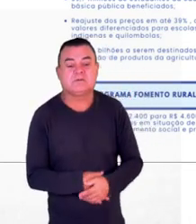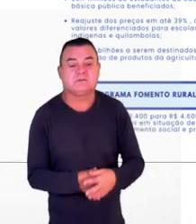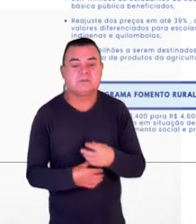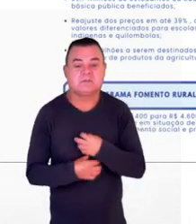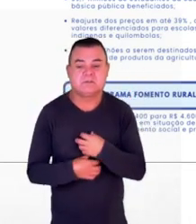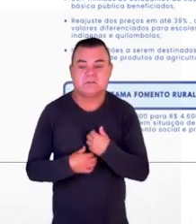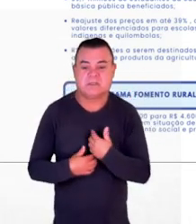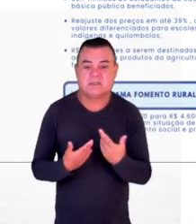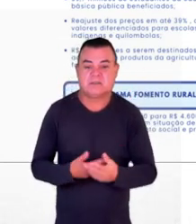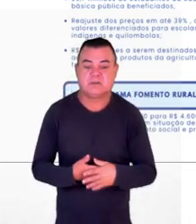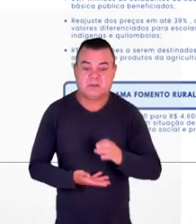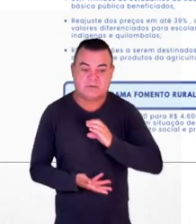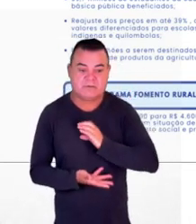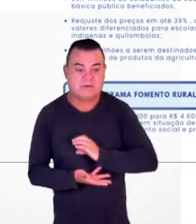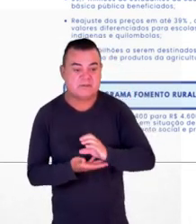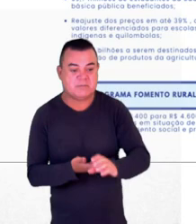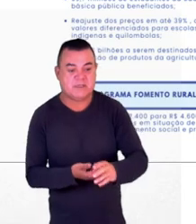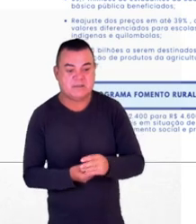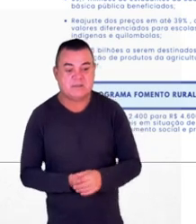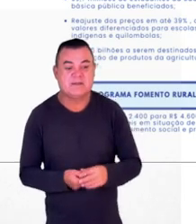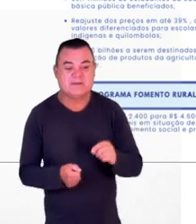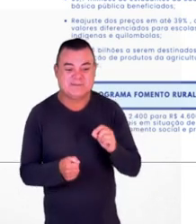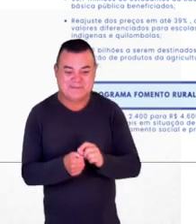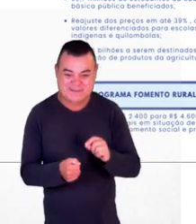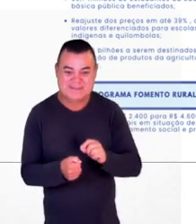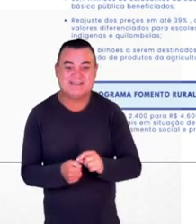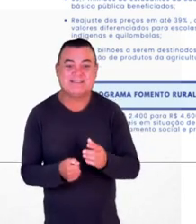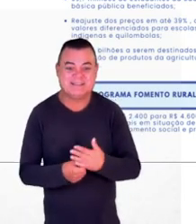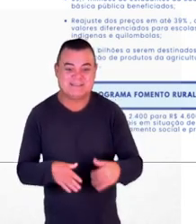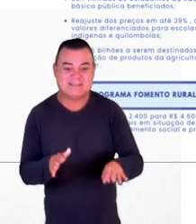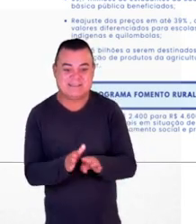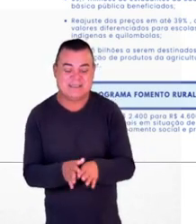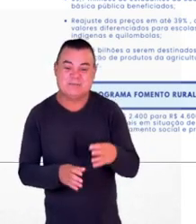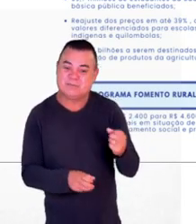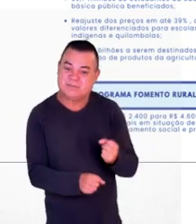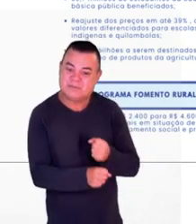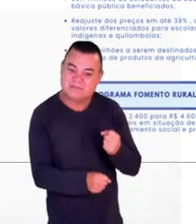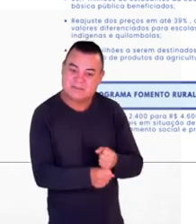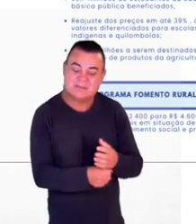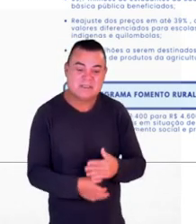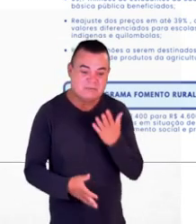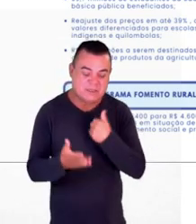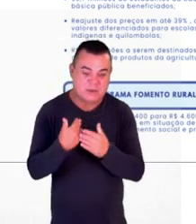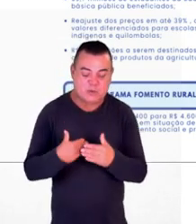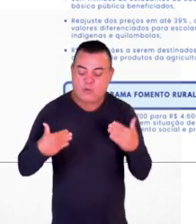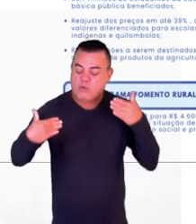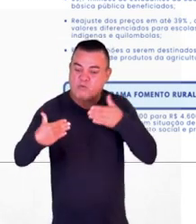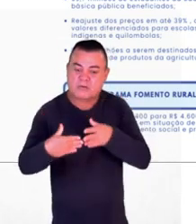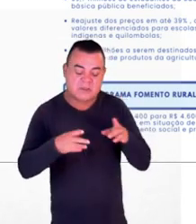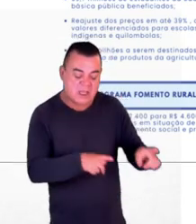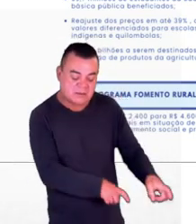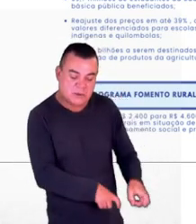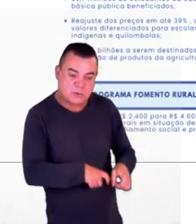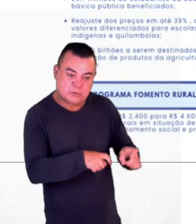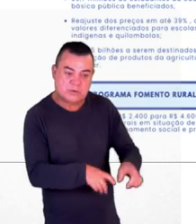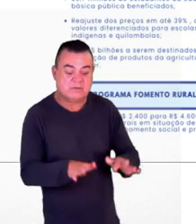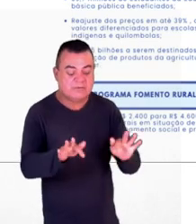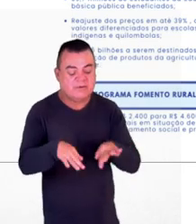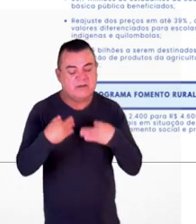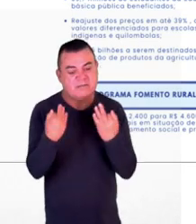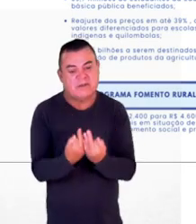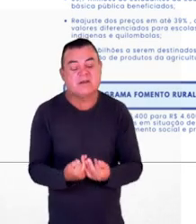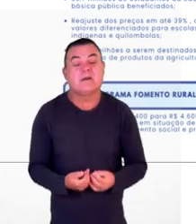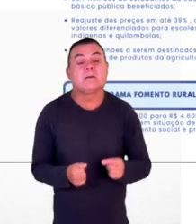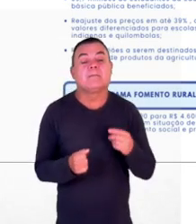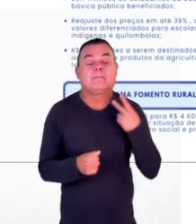né e outros investimentos para fazer chegar nessa produção de alimentos com foco Especialmente na agricultura familiar fazendo gerar